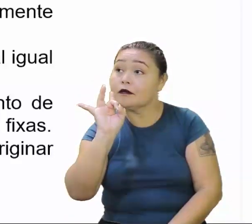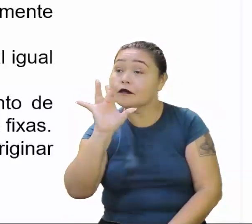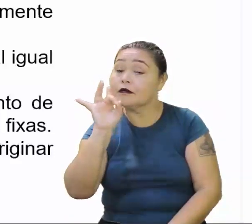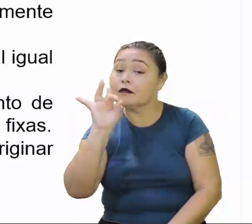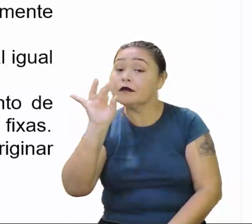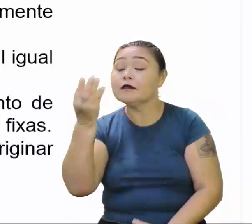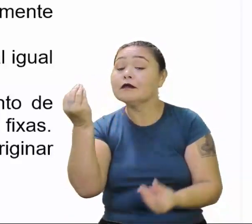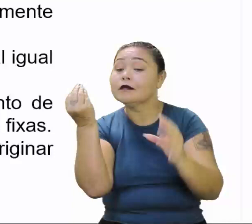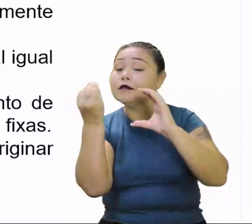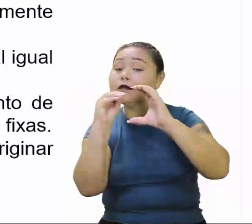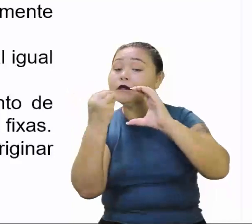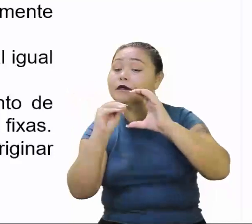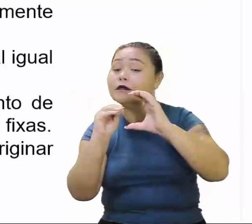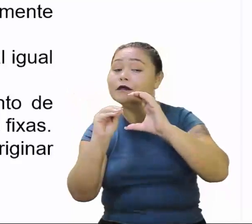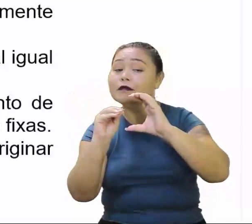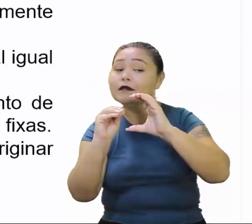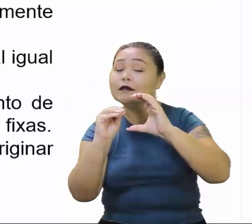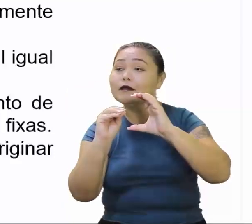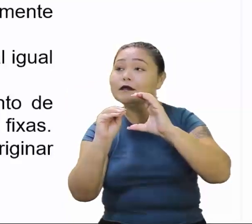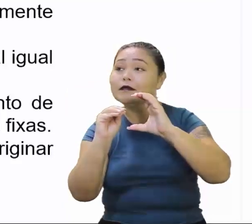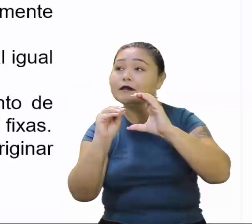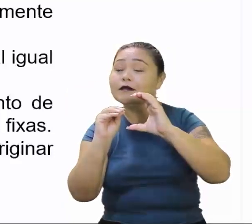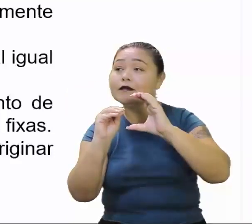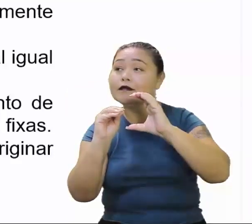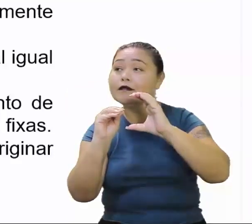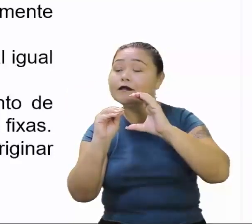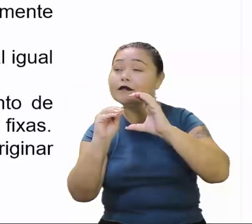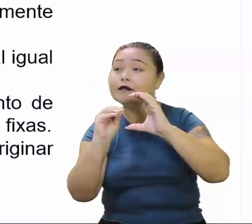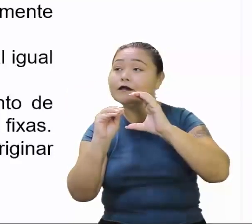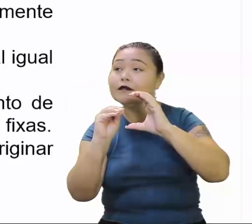pode ser formada